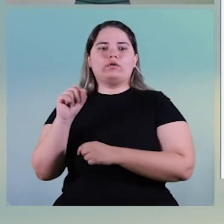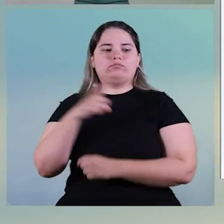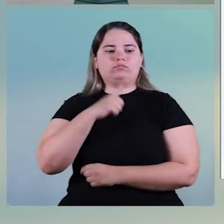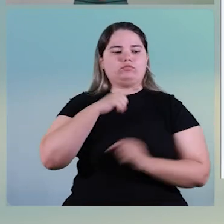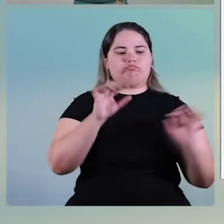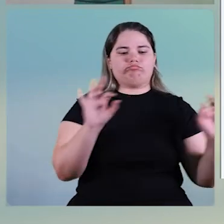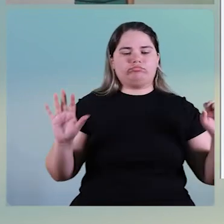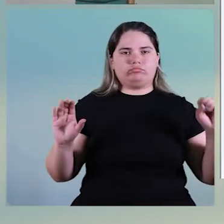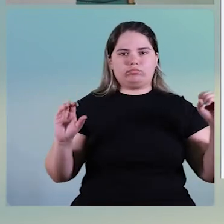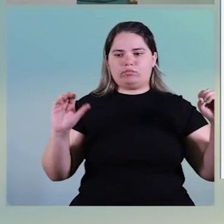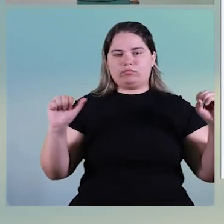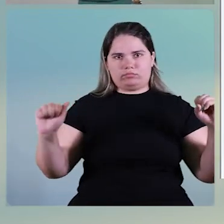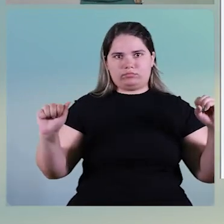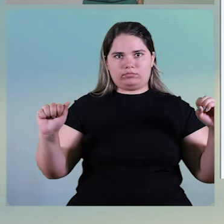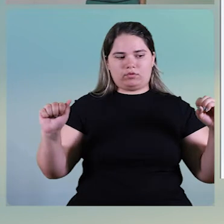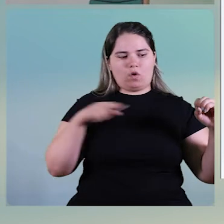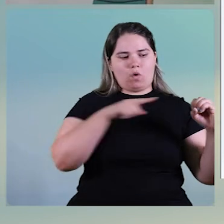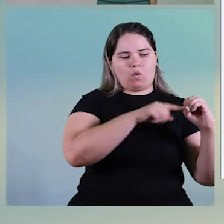400 metros.